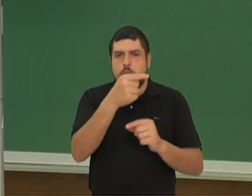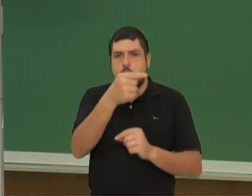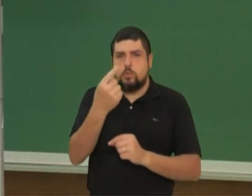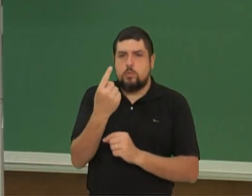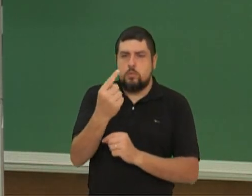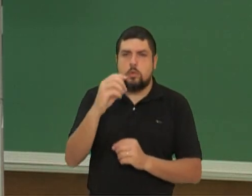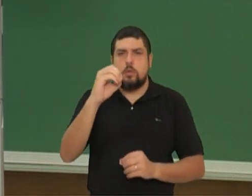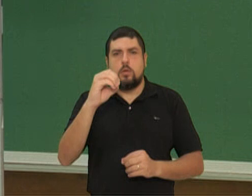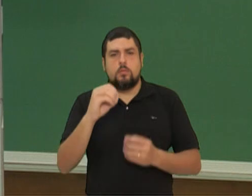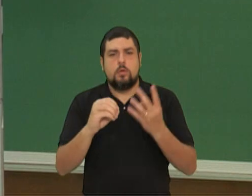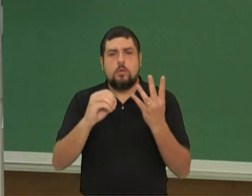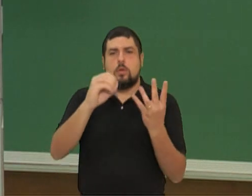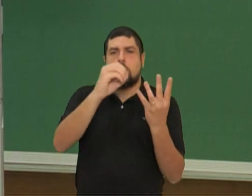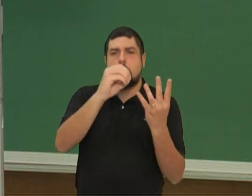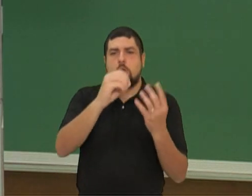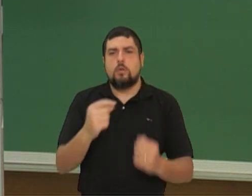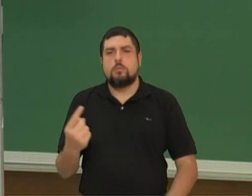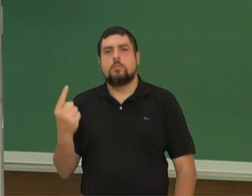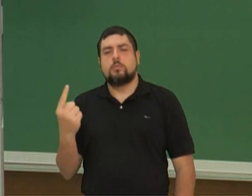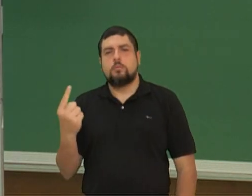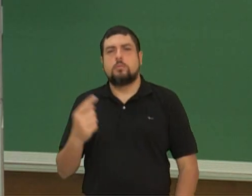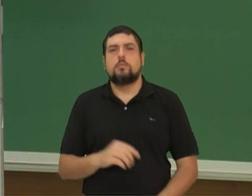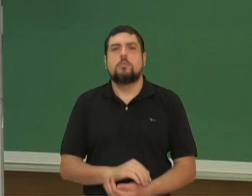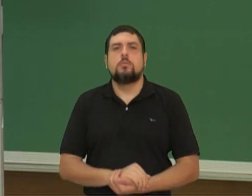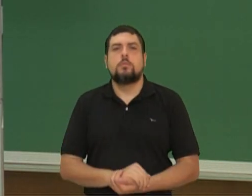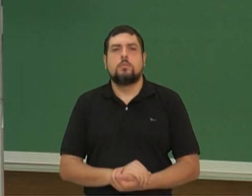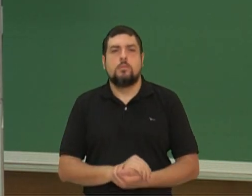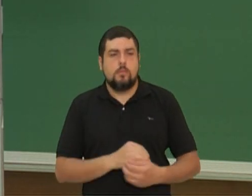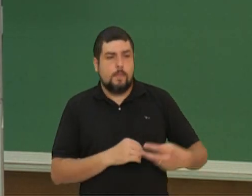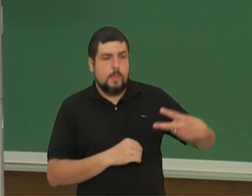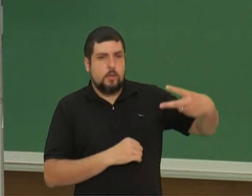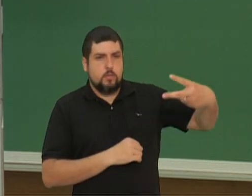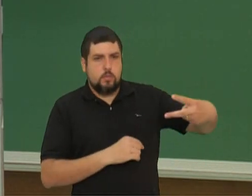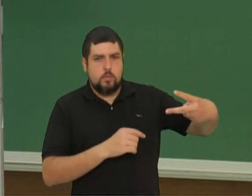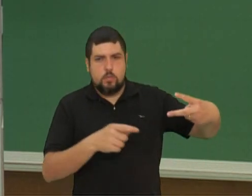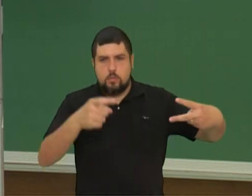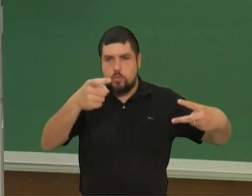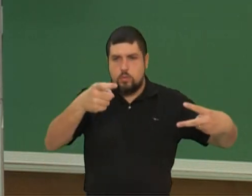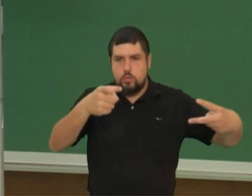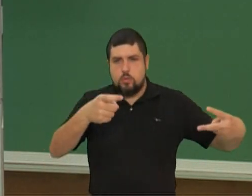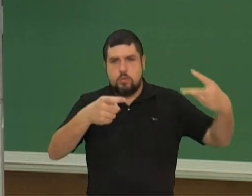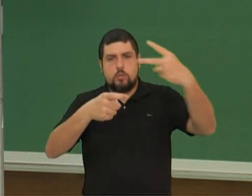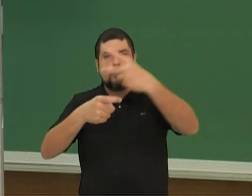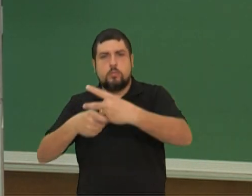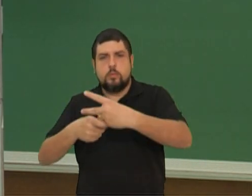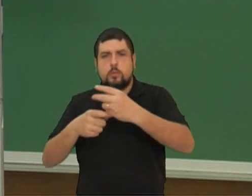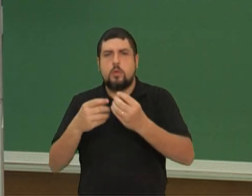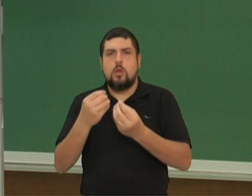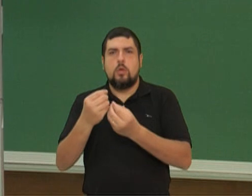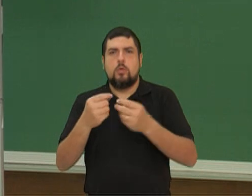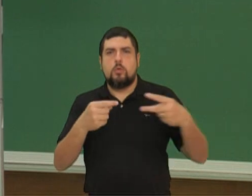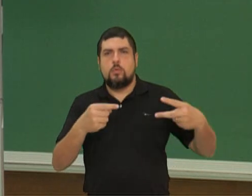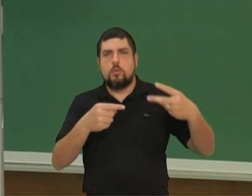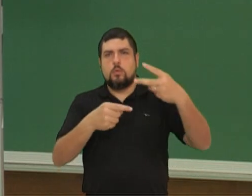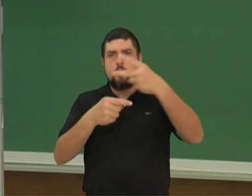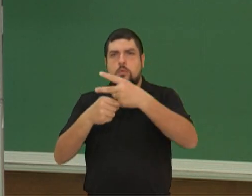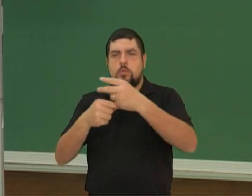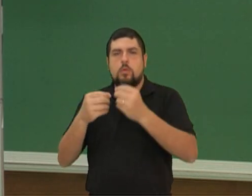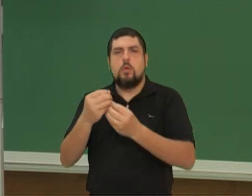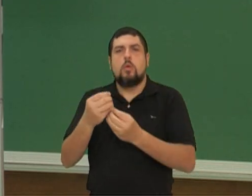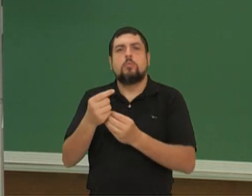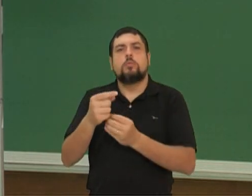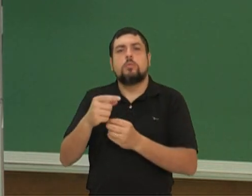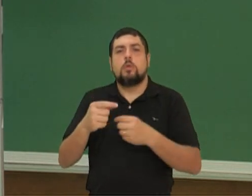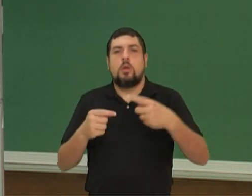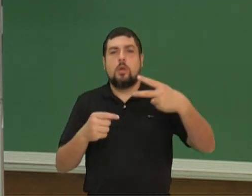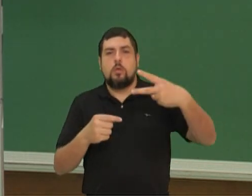0 dá 1. Substituição do 2. 2 no lugar do x, 2